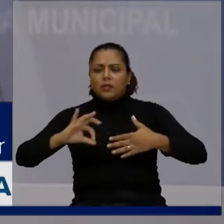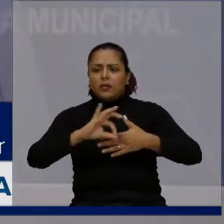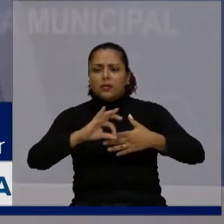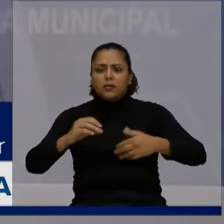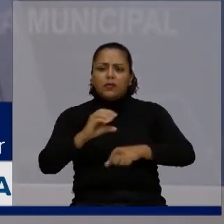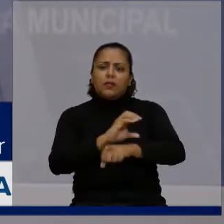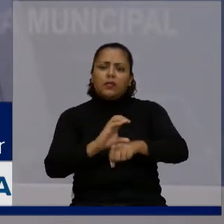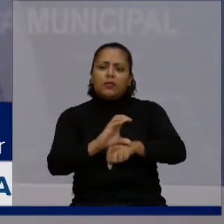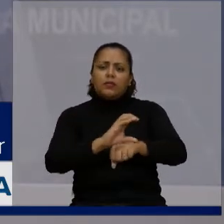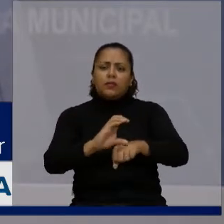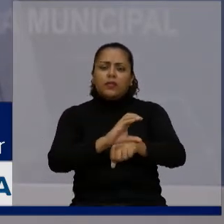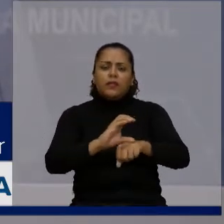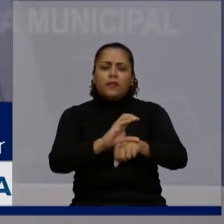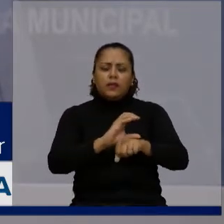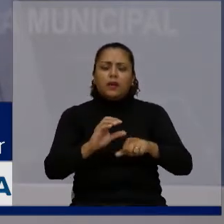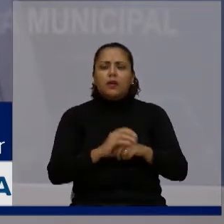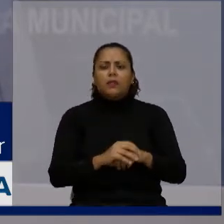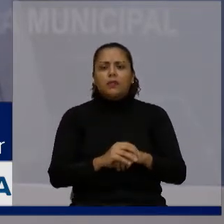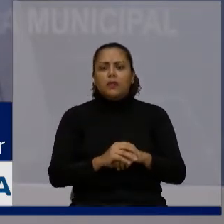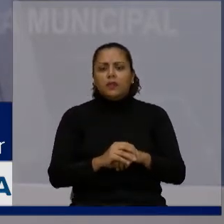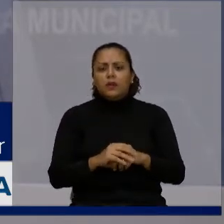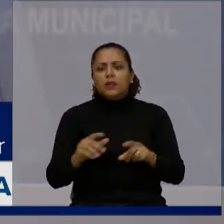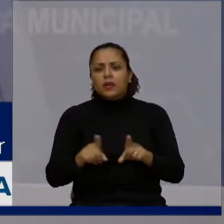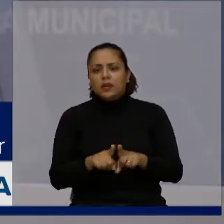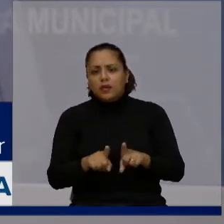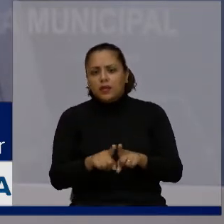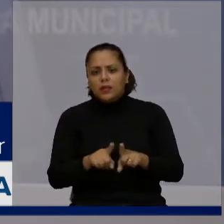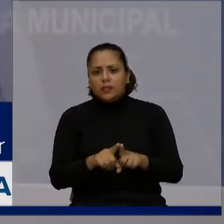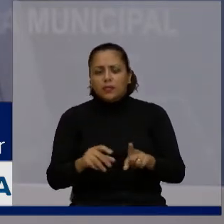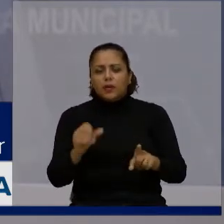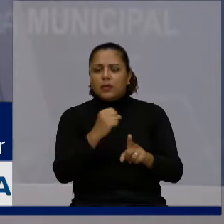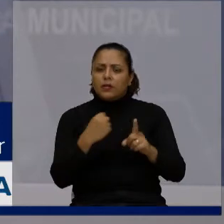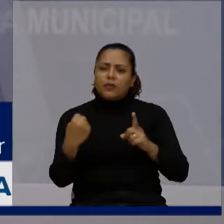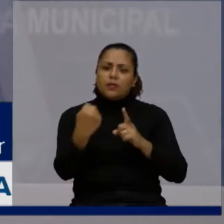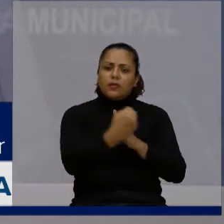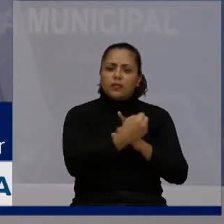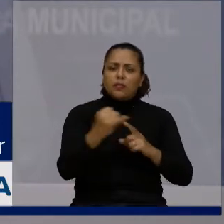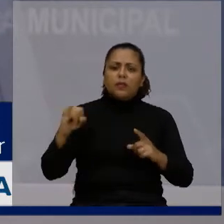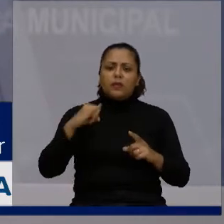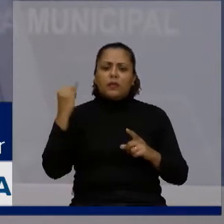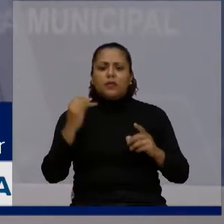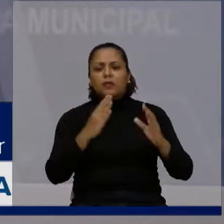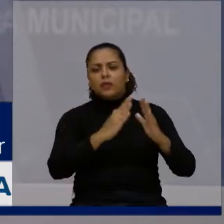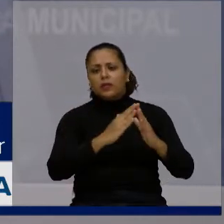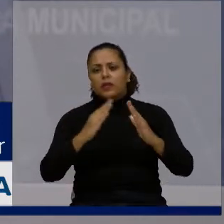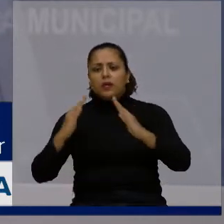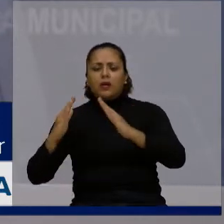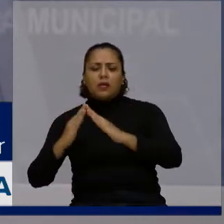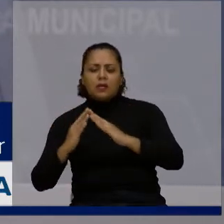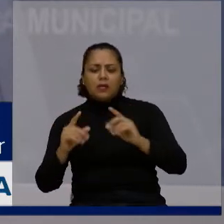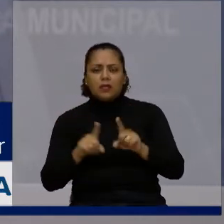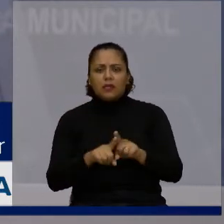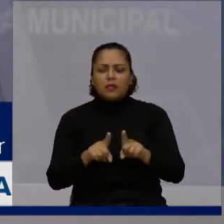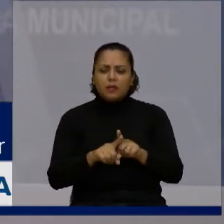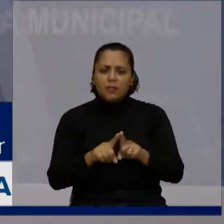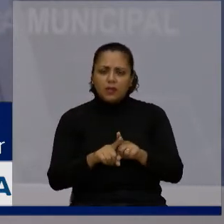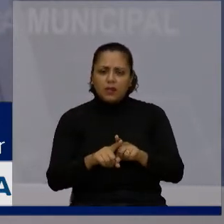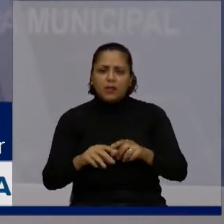3º também da Constituição Federal, e a função social da propriedade que está no artigo 5º,